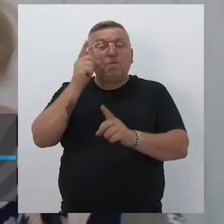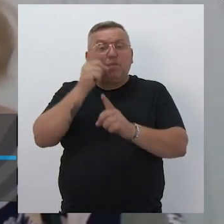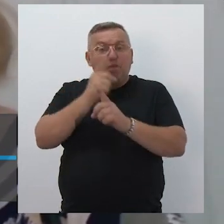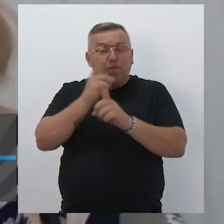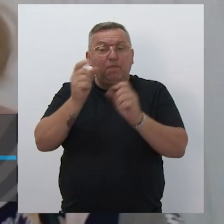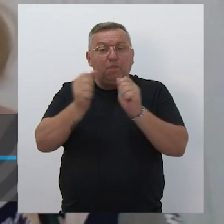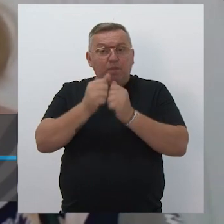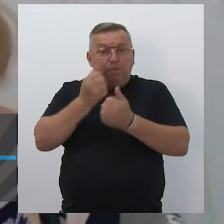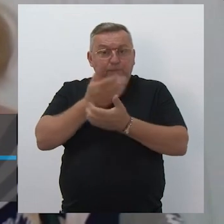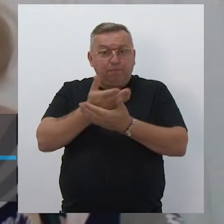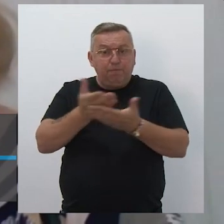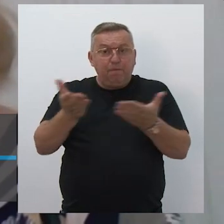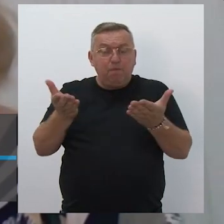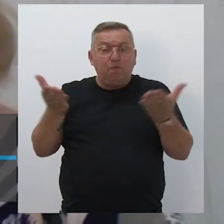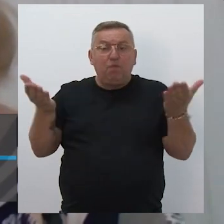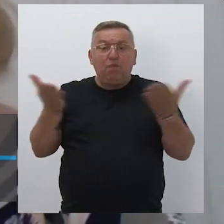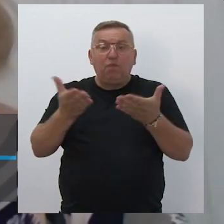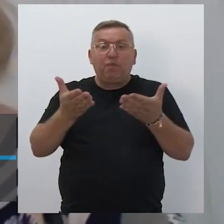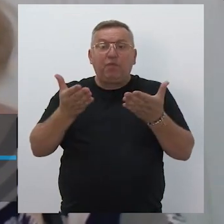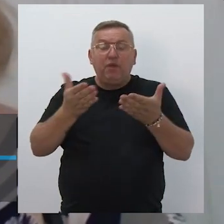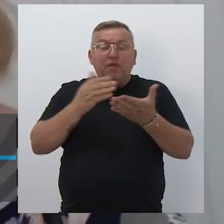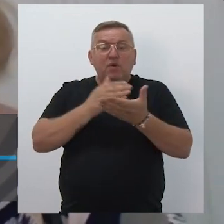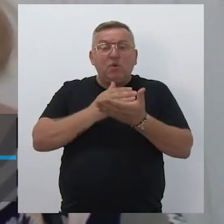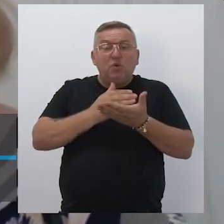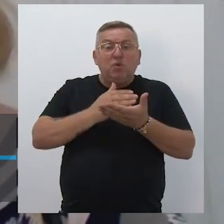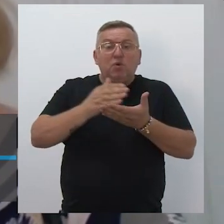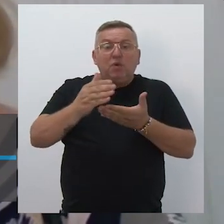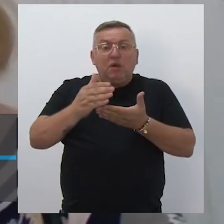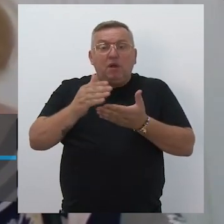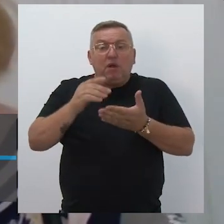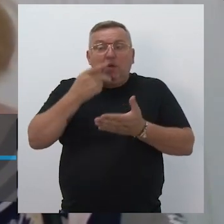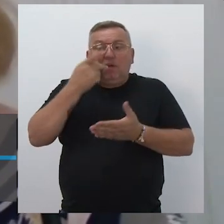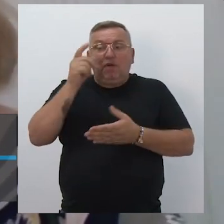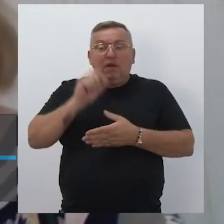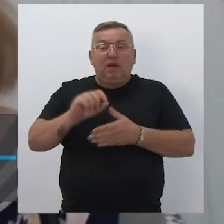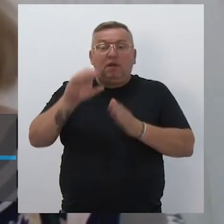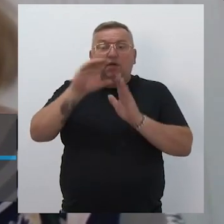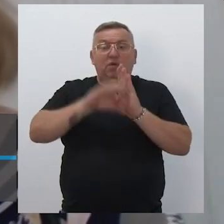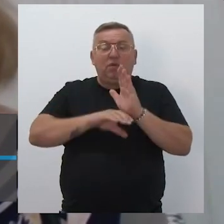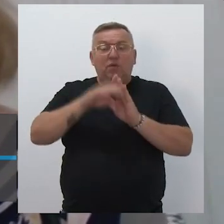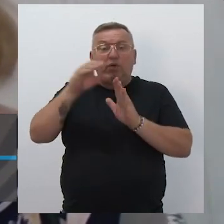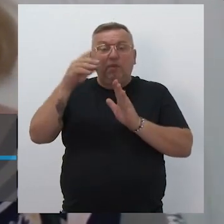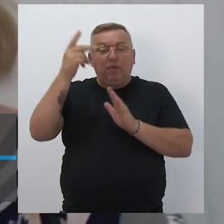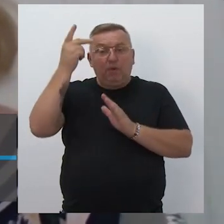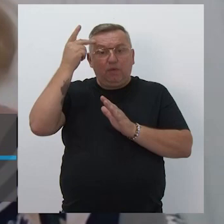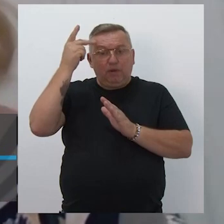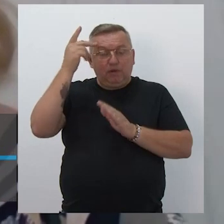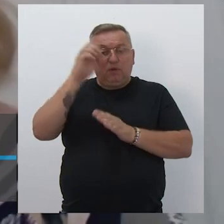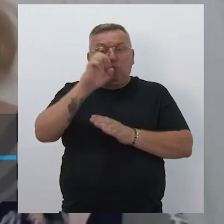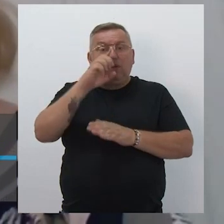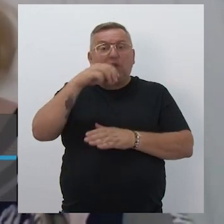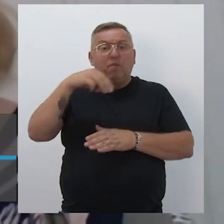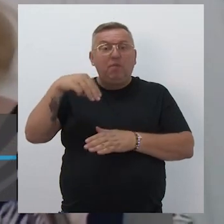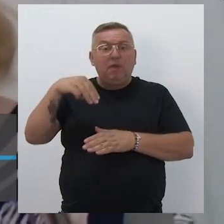encontros com vocês. Então, hoje é o nosso pontapé inicial para falarmos sobre o currículo paulista da etapa do ensino médio.